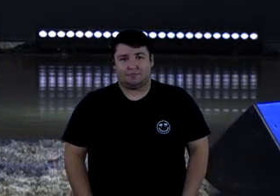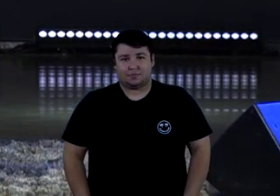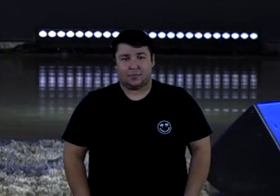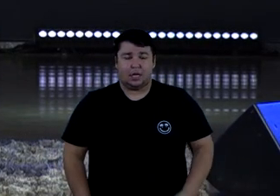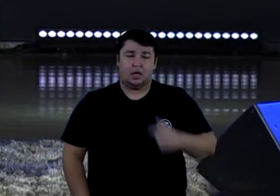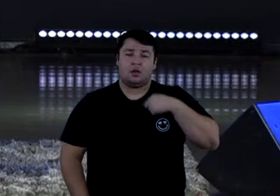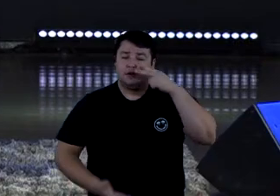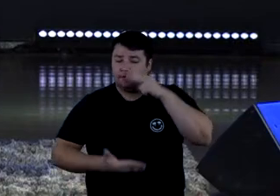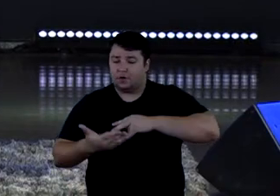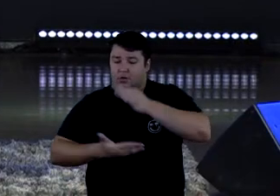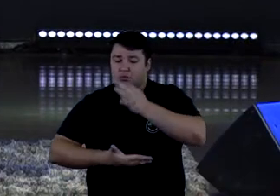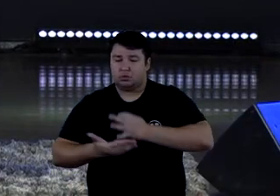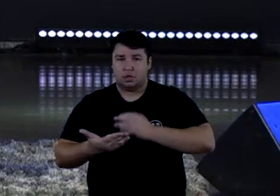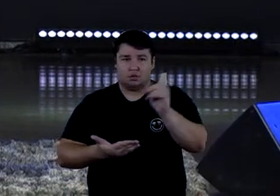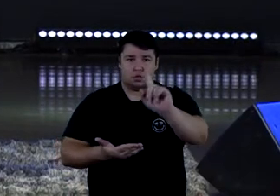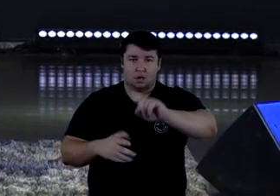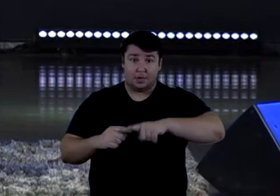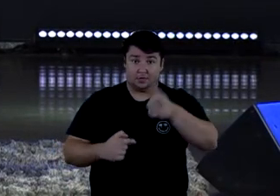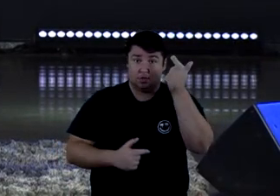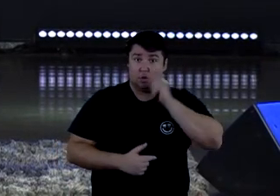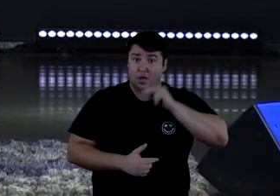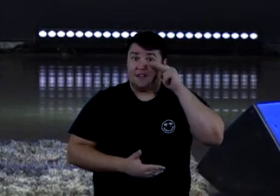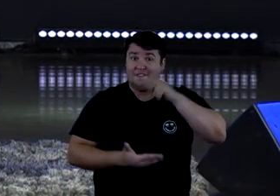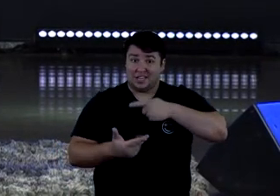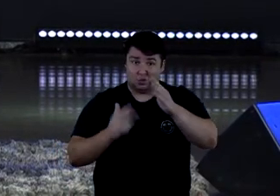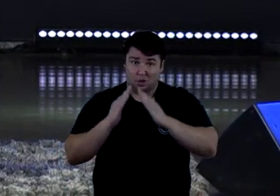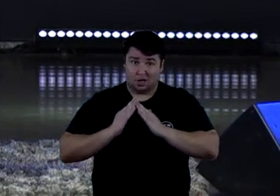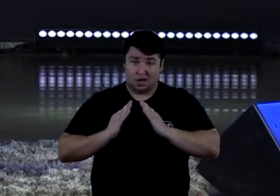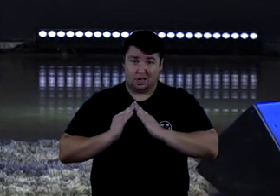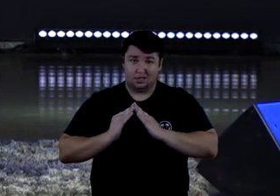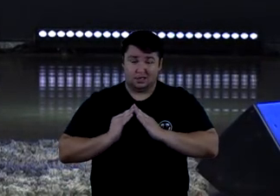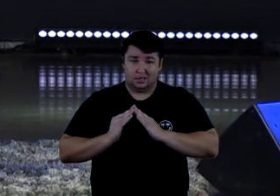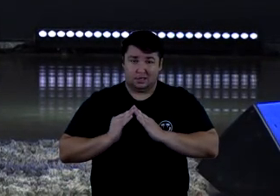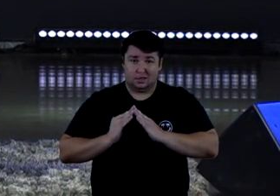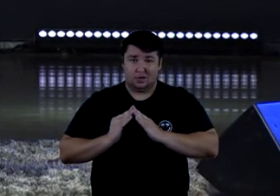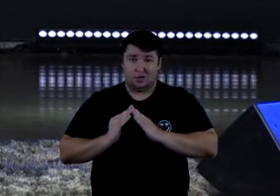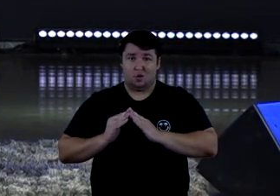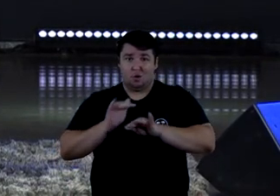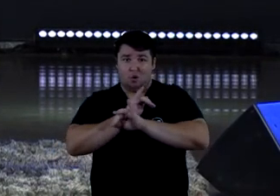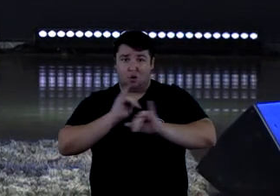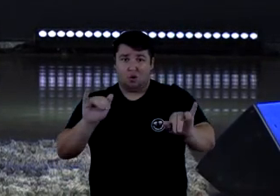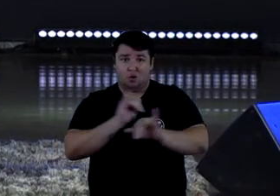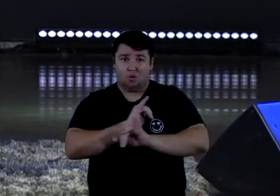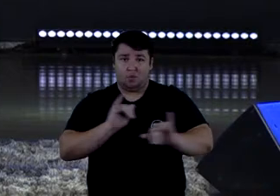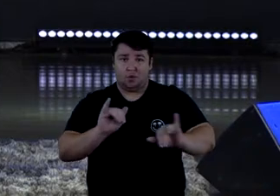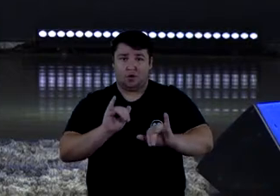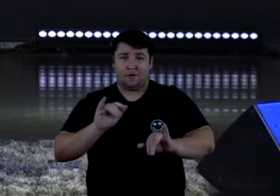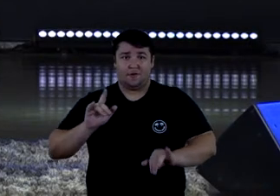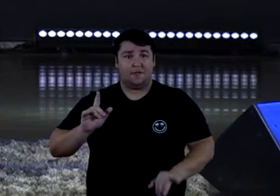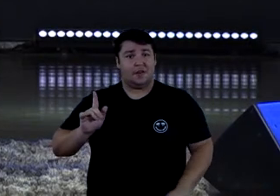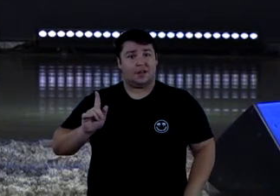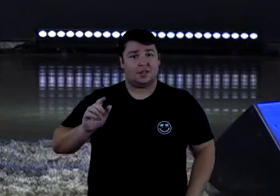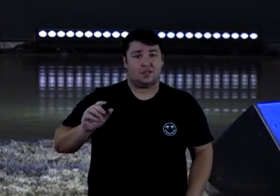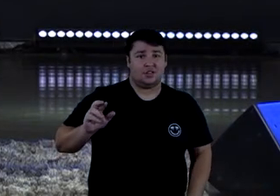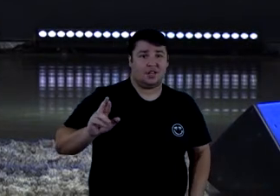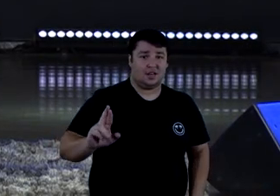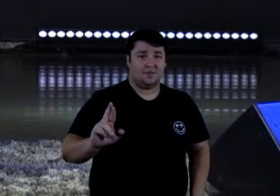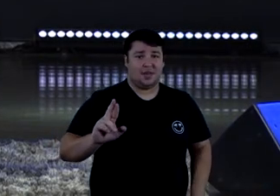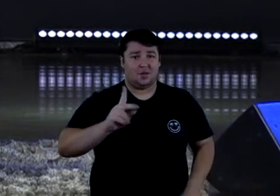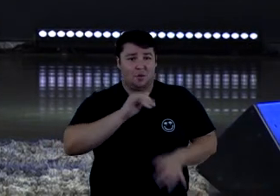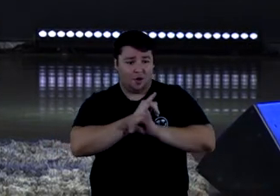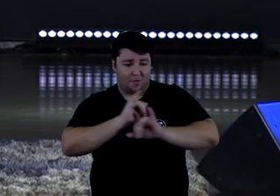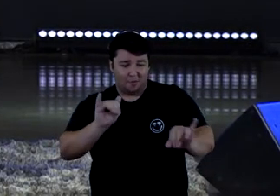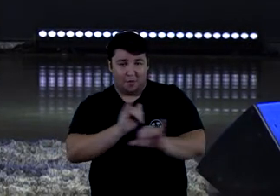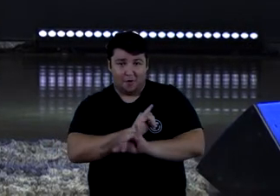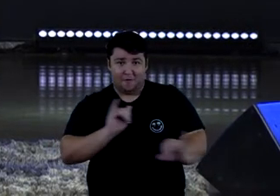Eu não vou ler os textos, mas você pode depois ler na sua casa. O profeta Jeremias, que era um profeta, que não era profeta